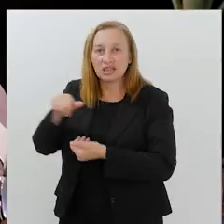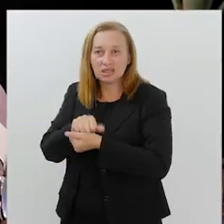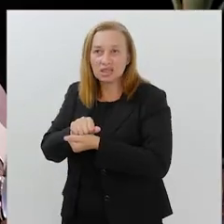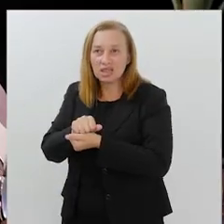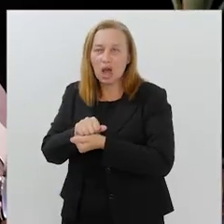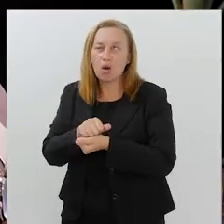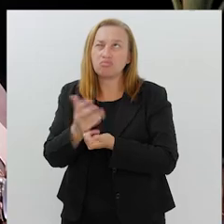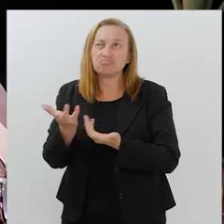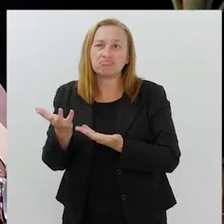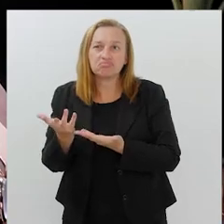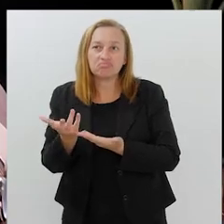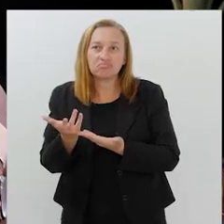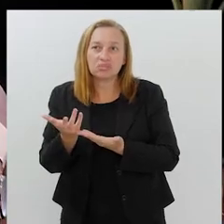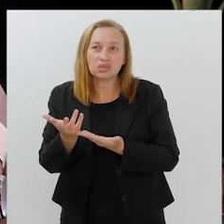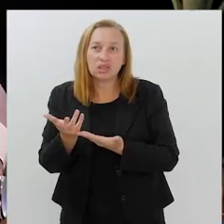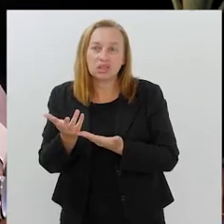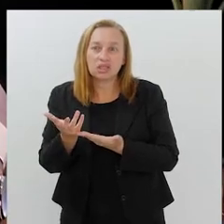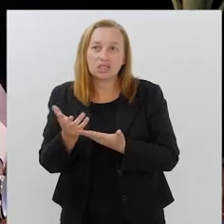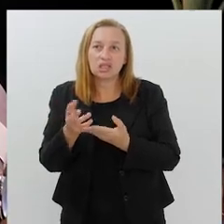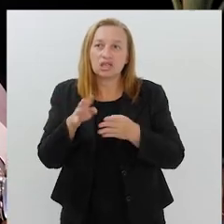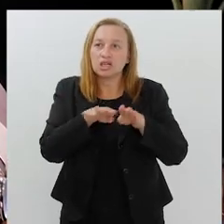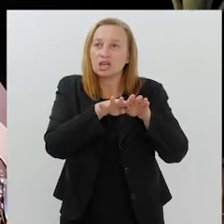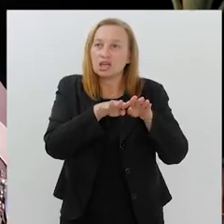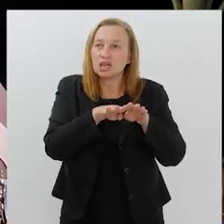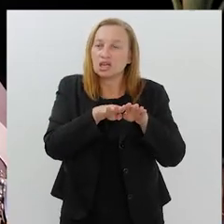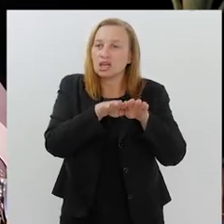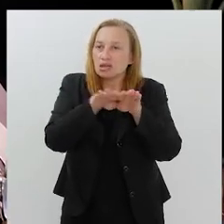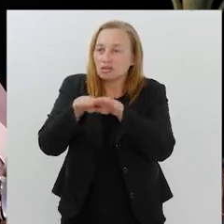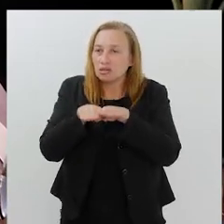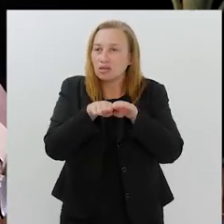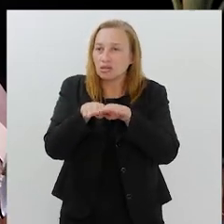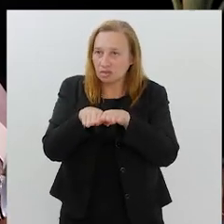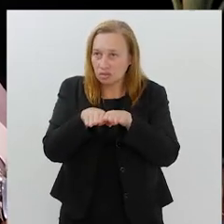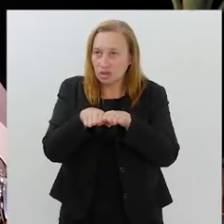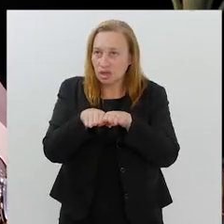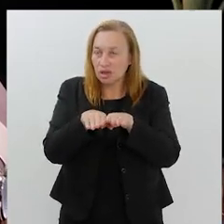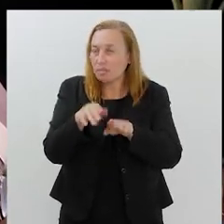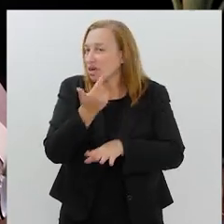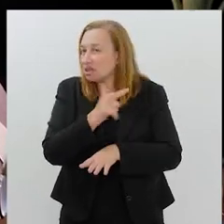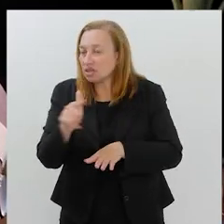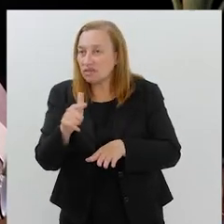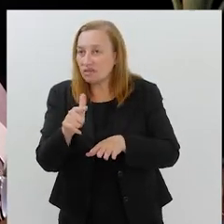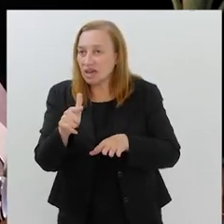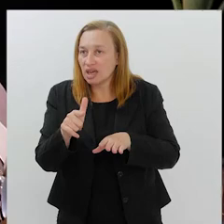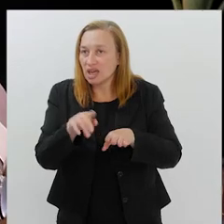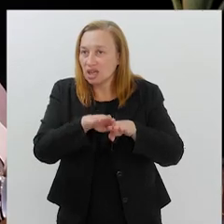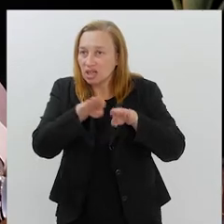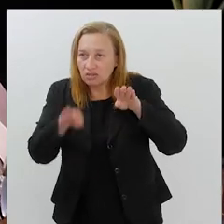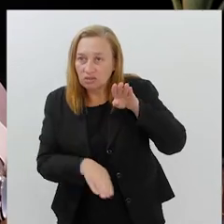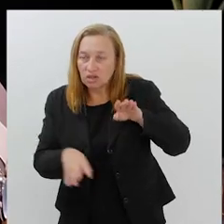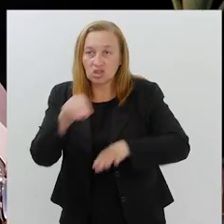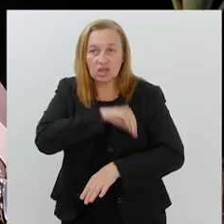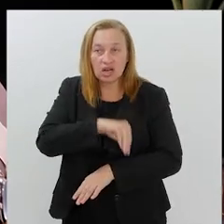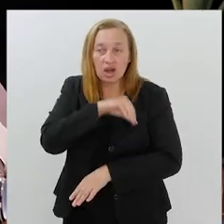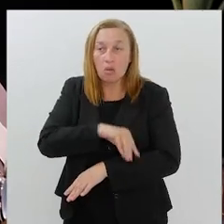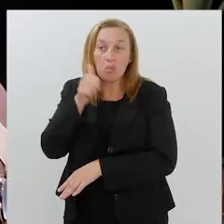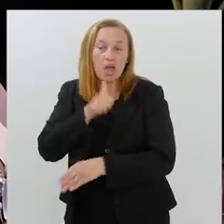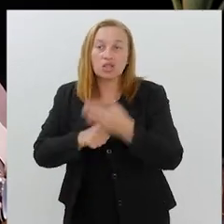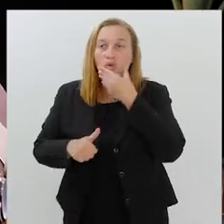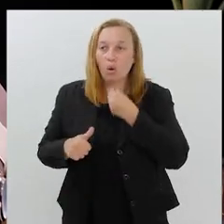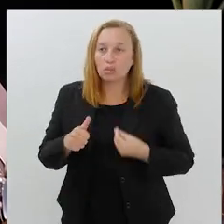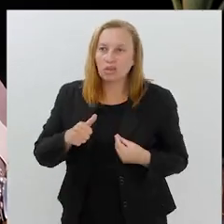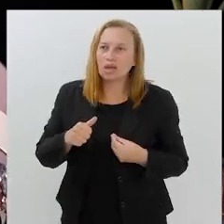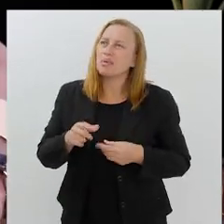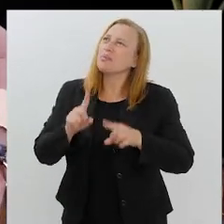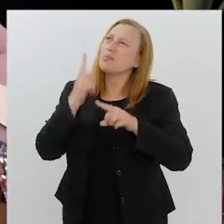eh para a para a Equidade para não haver diferenciação eh salarial entre homens e mulheres